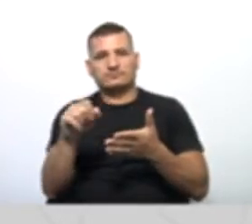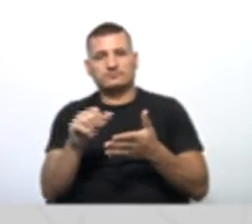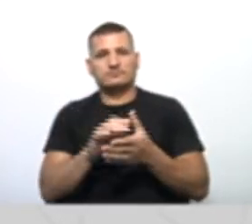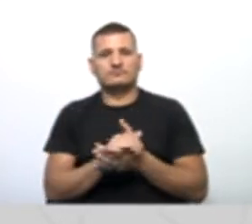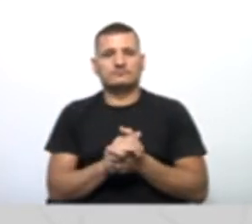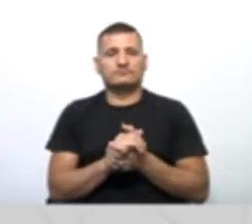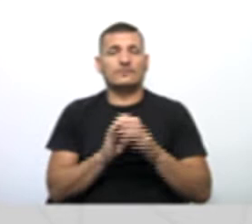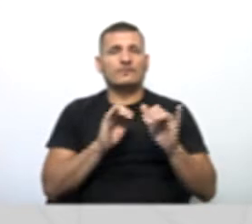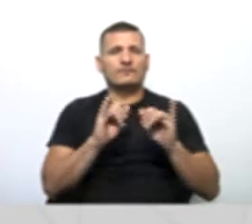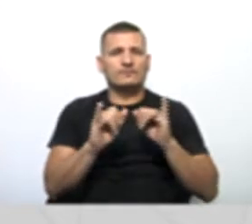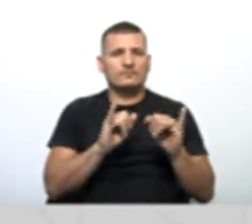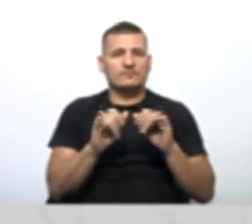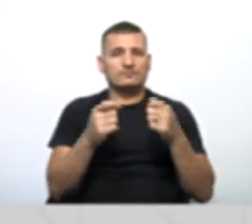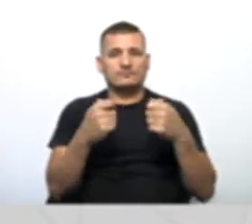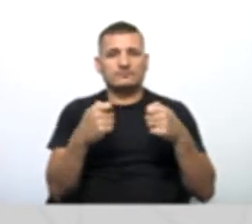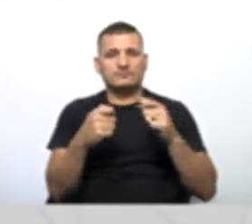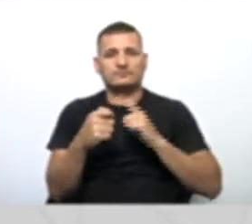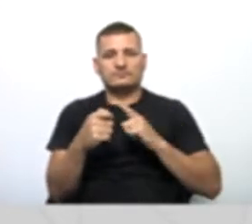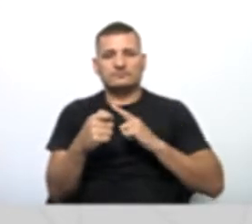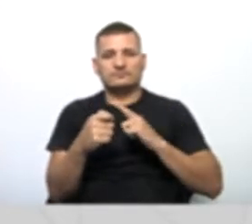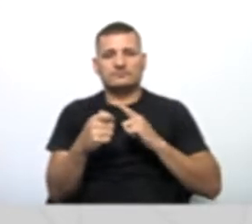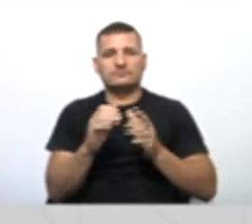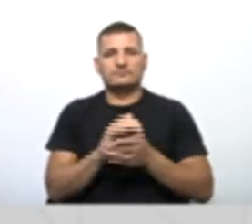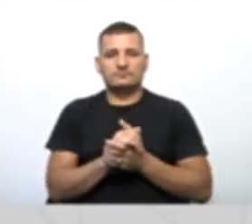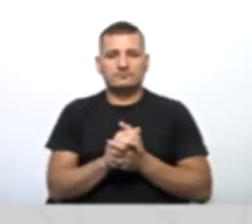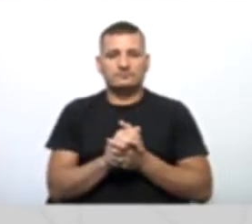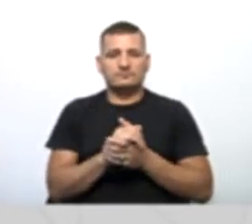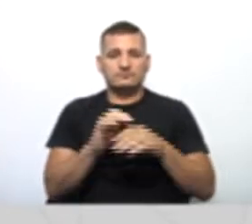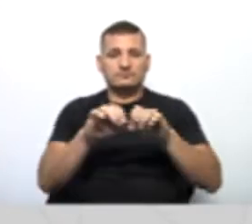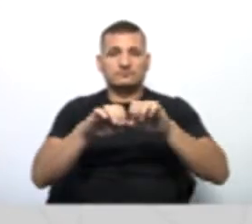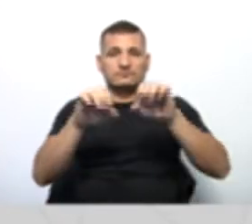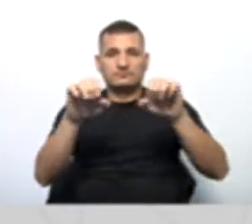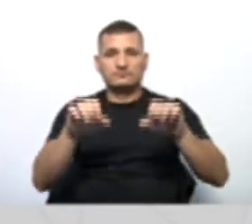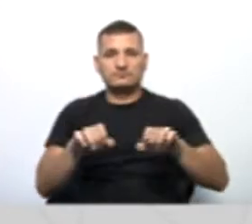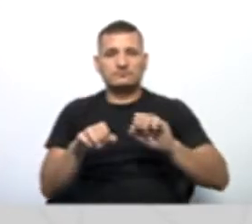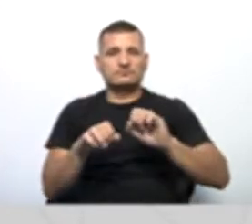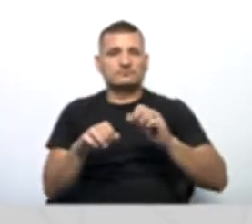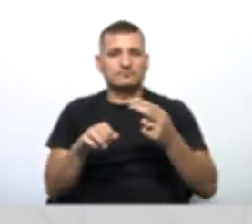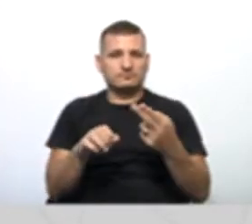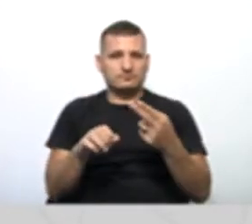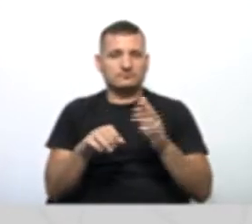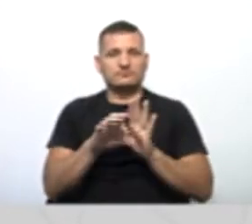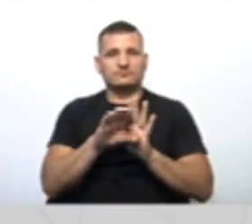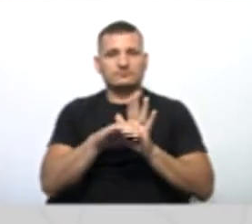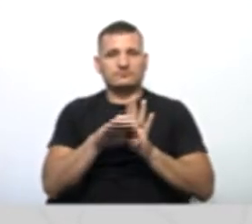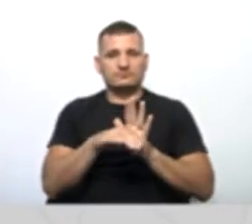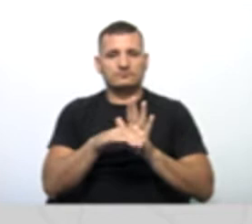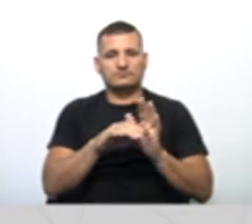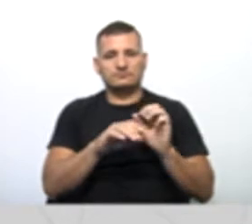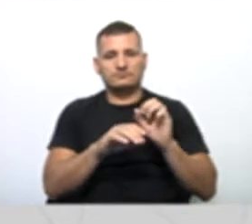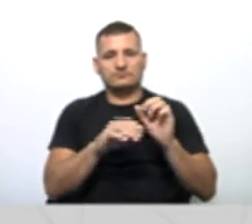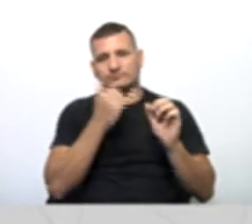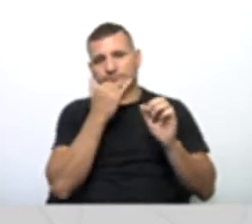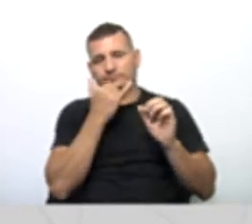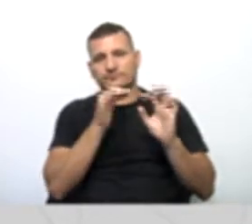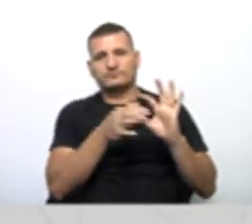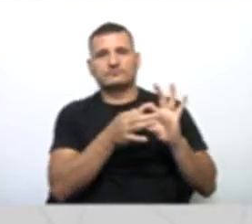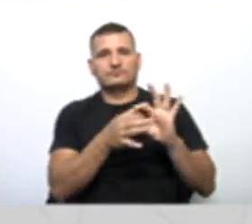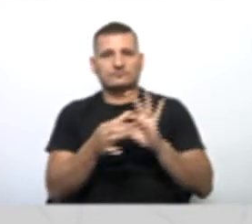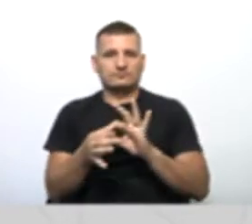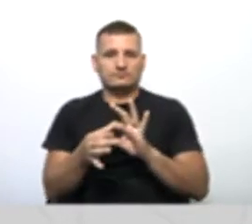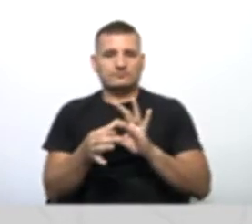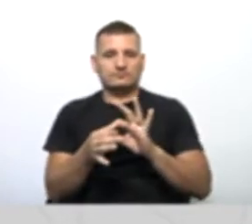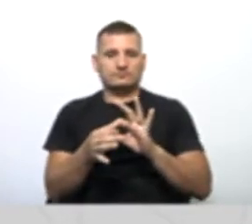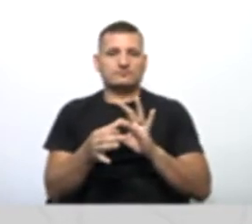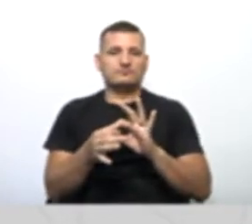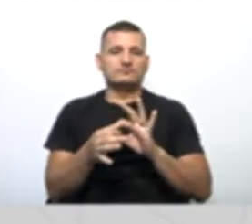A informação, ela precisa ter uma estrutura, né, ou um conceito associado, um contexto, desculpa, associado. Então, ela não